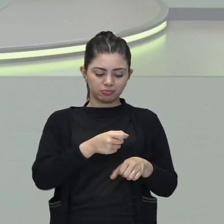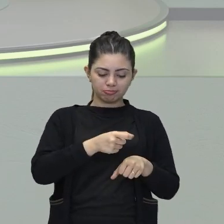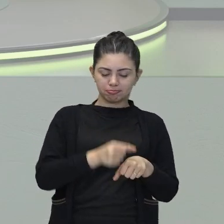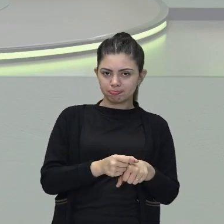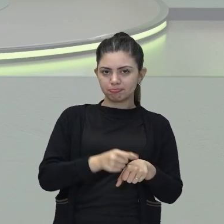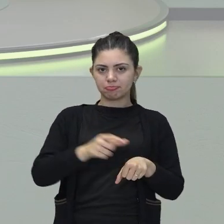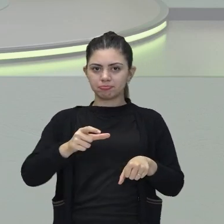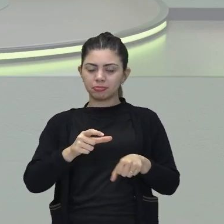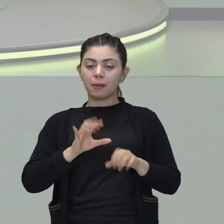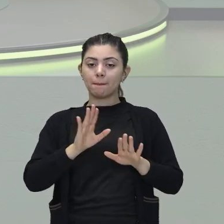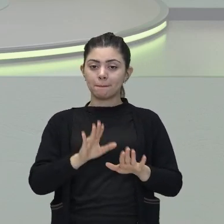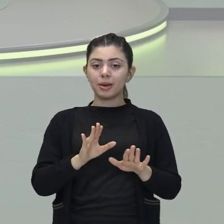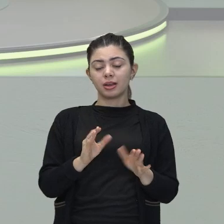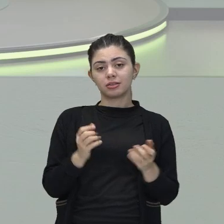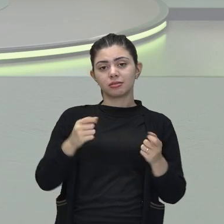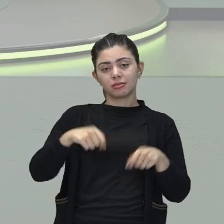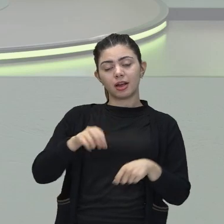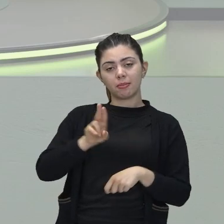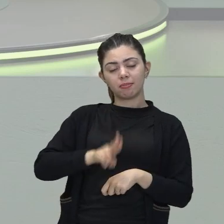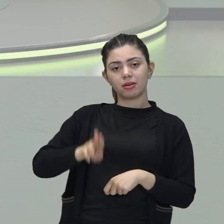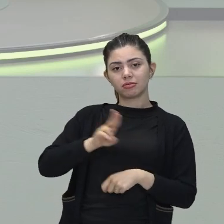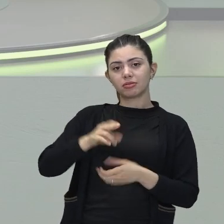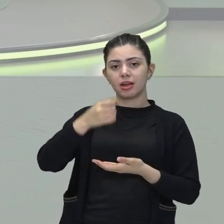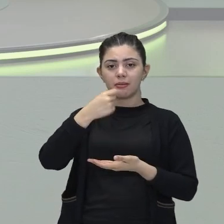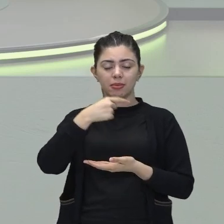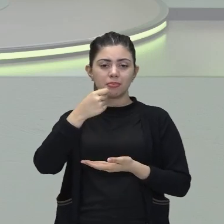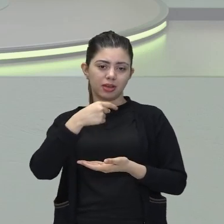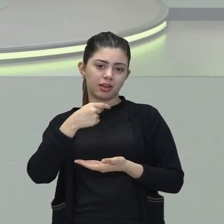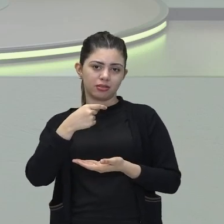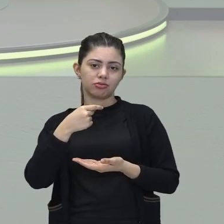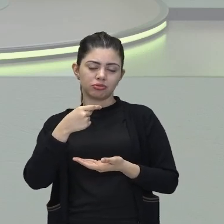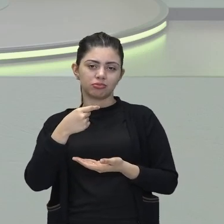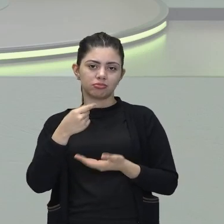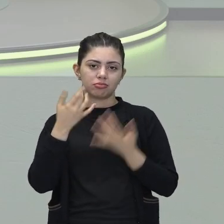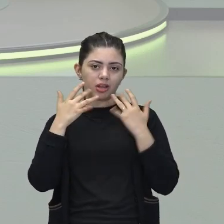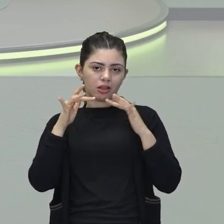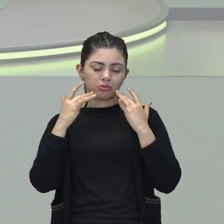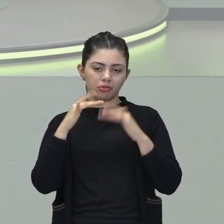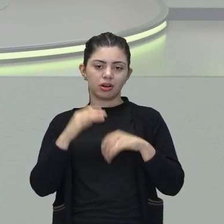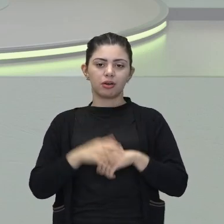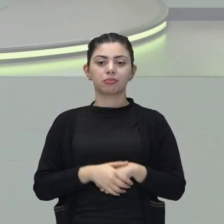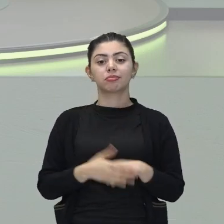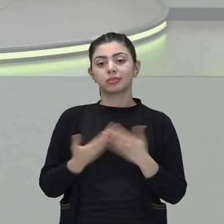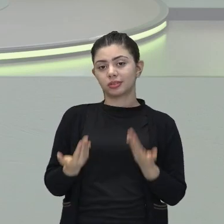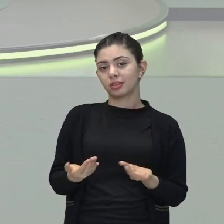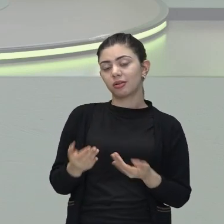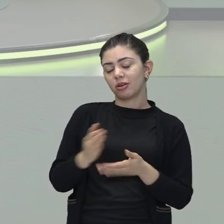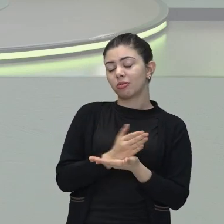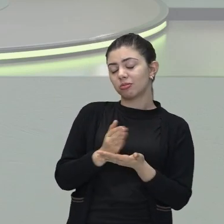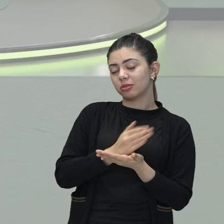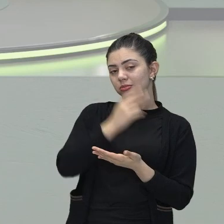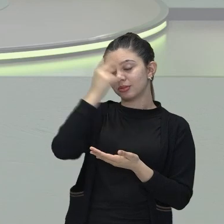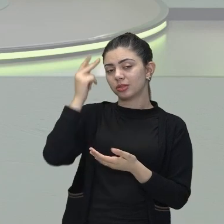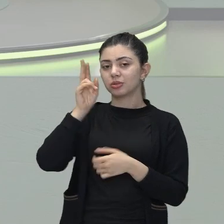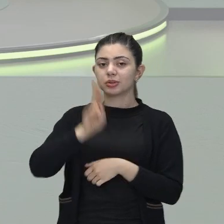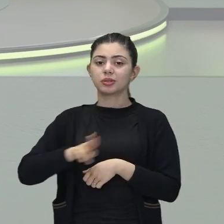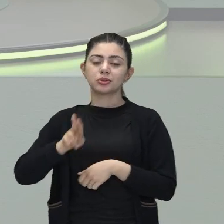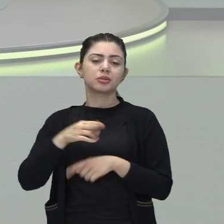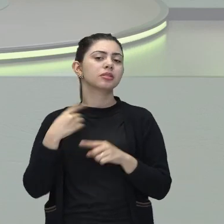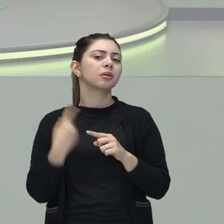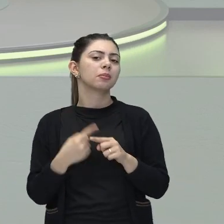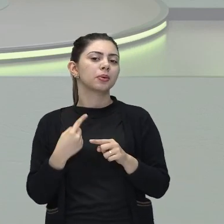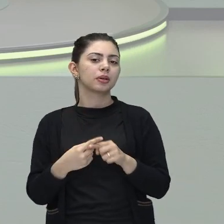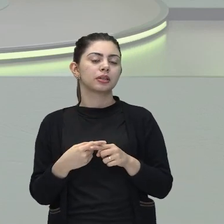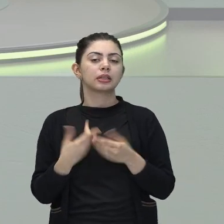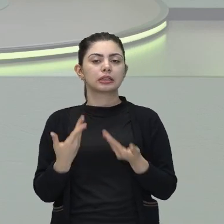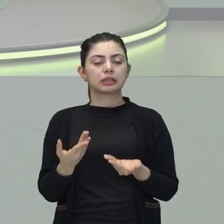menores, mas os cálculos renais são muito doloridos. E aí algumas pessoas utilizam o chá de quebra-pedra, porque o que acontece? Quando